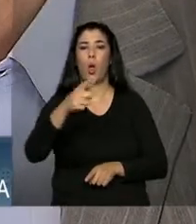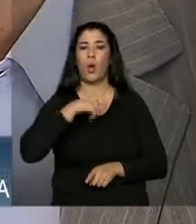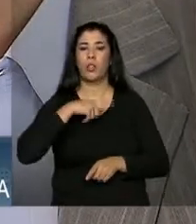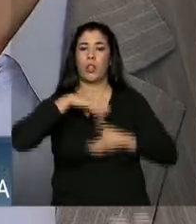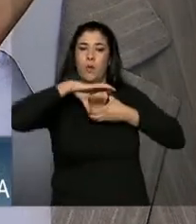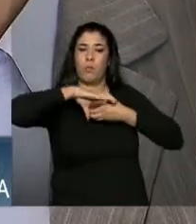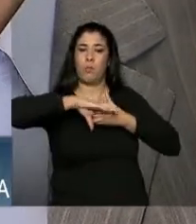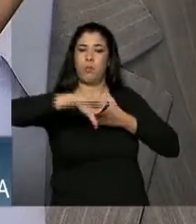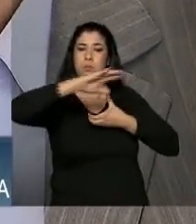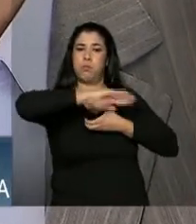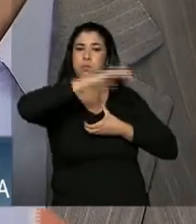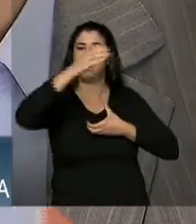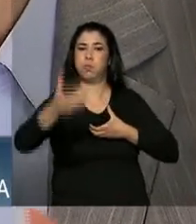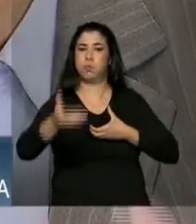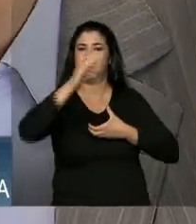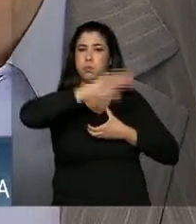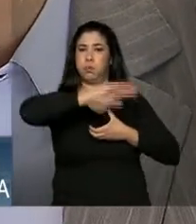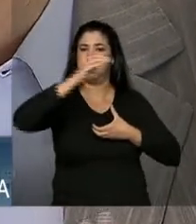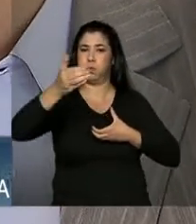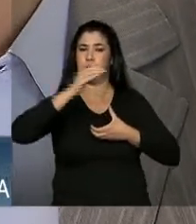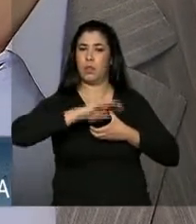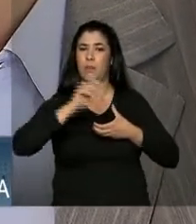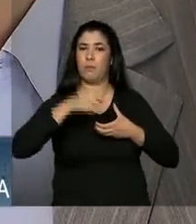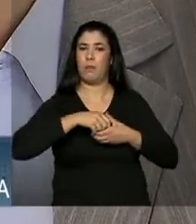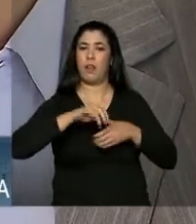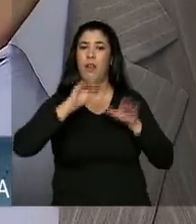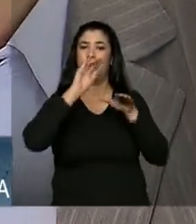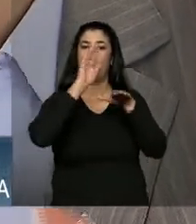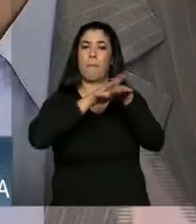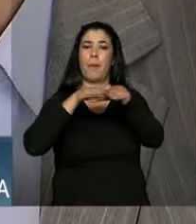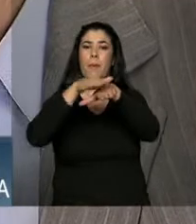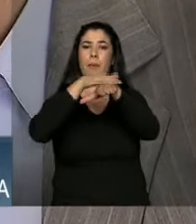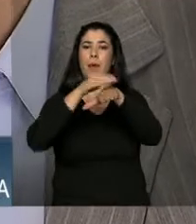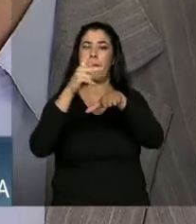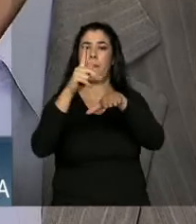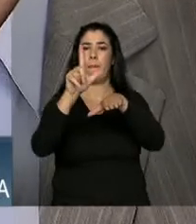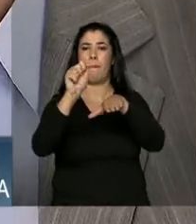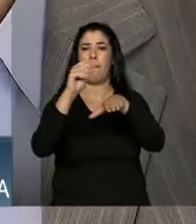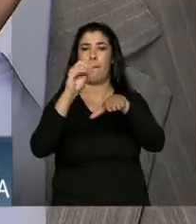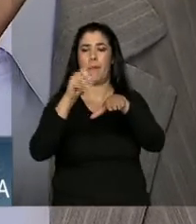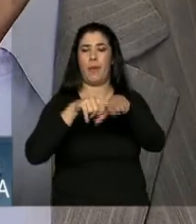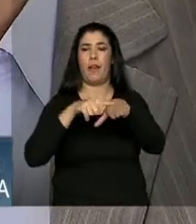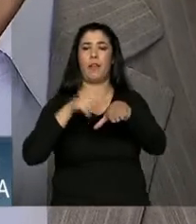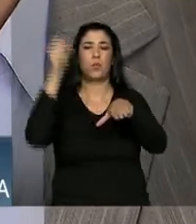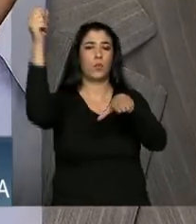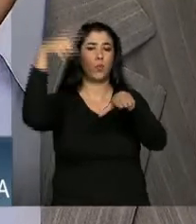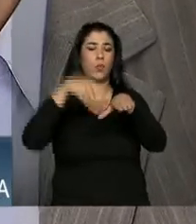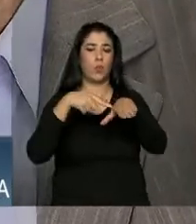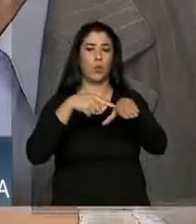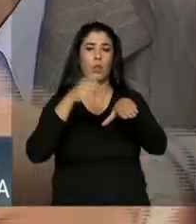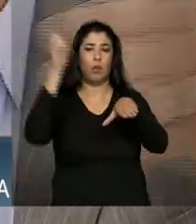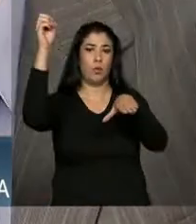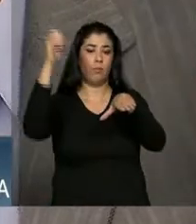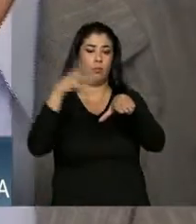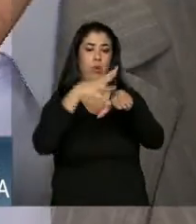que nós temos a nas áreas urbanas e até mesmo a